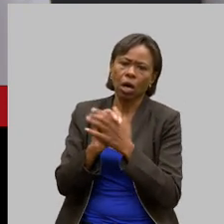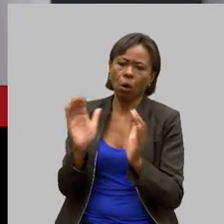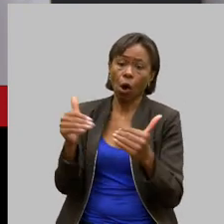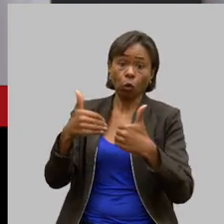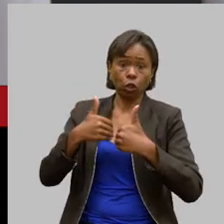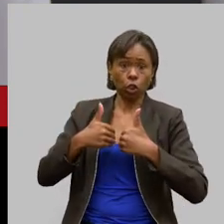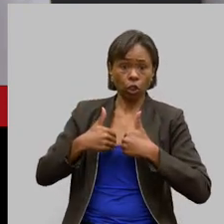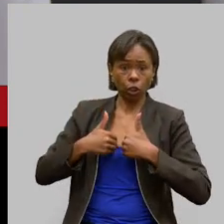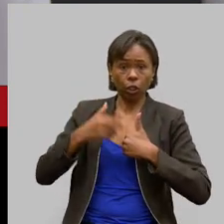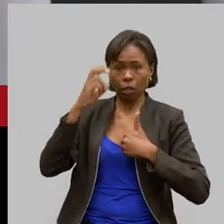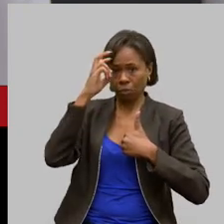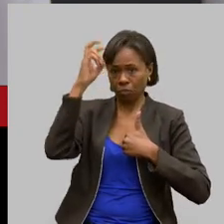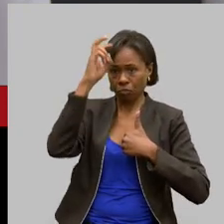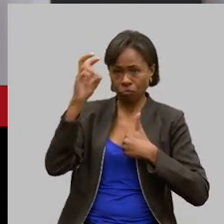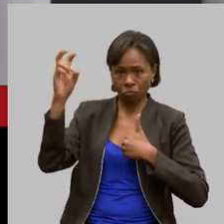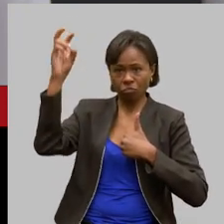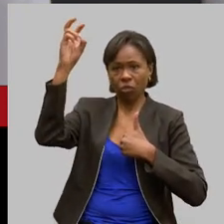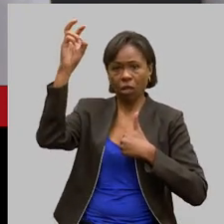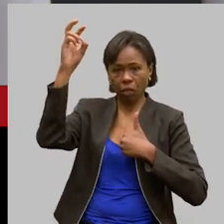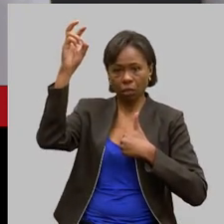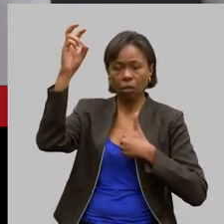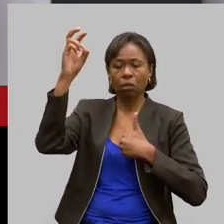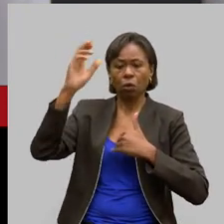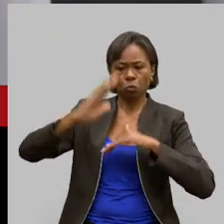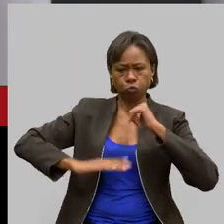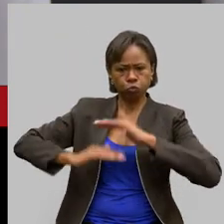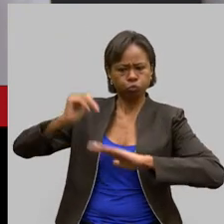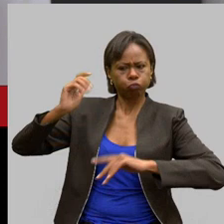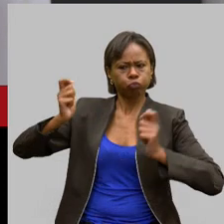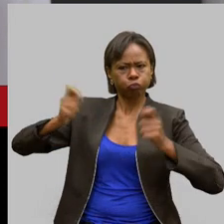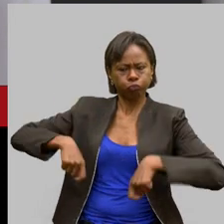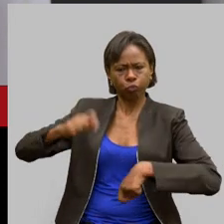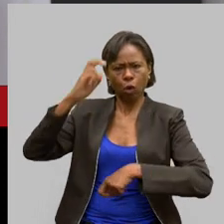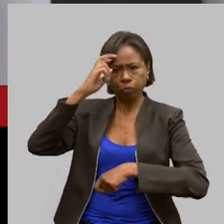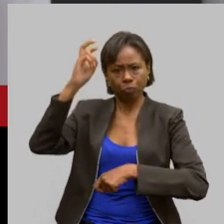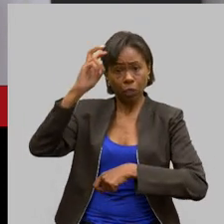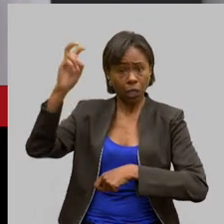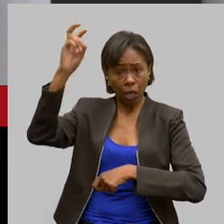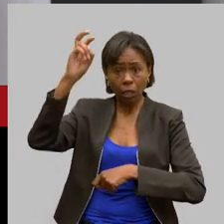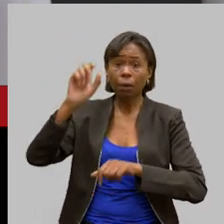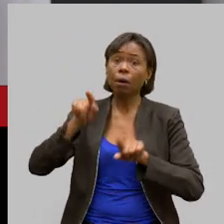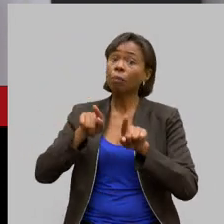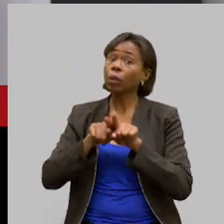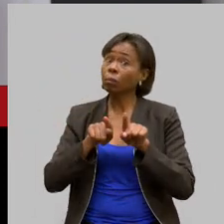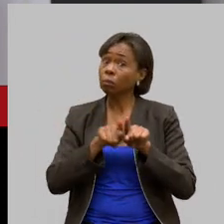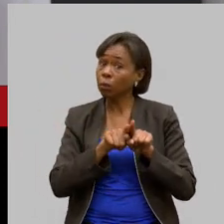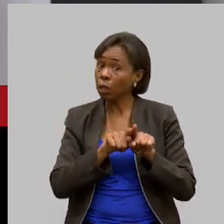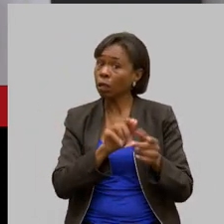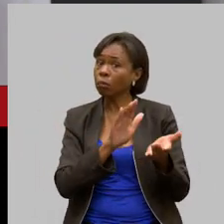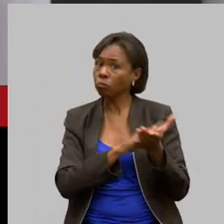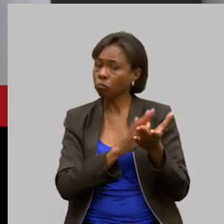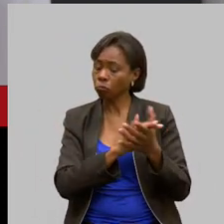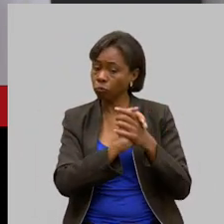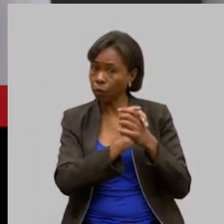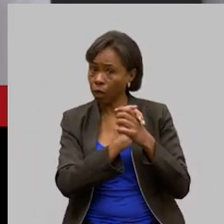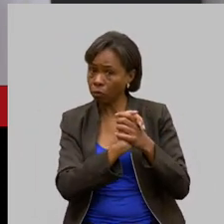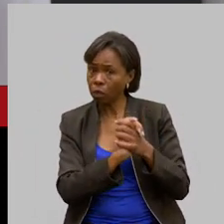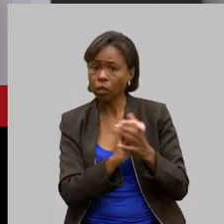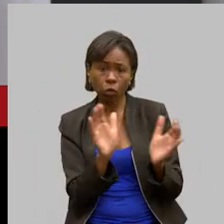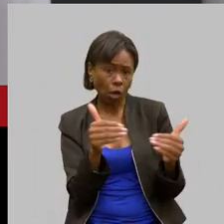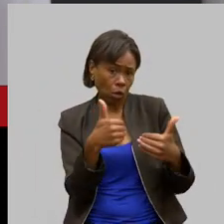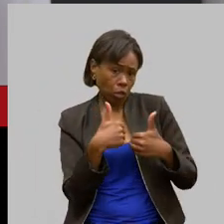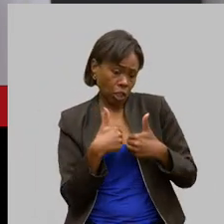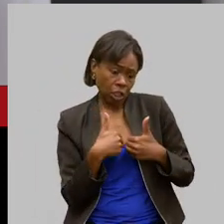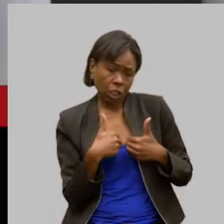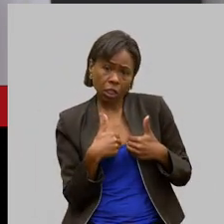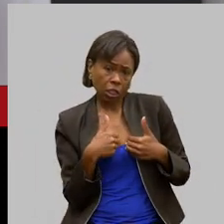Eh grandes competências mas também Vamos louvar os nossos autistas mais simples os